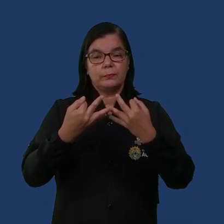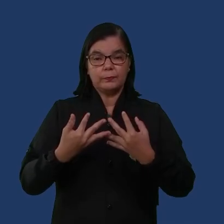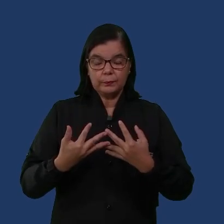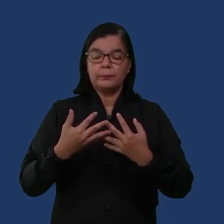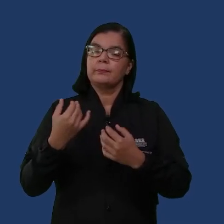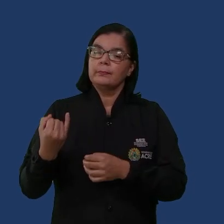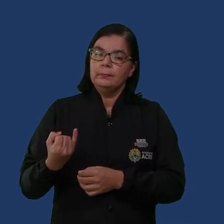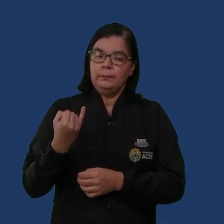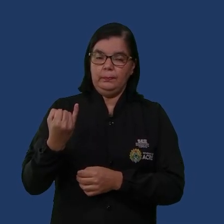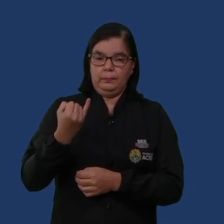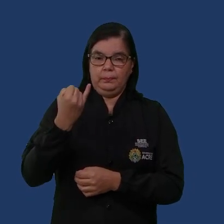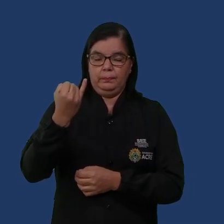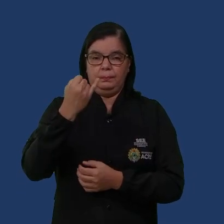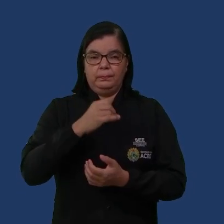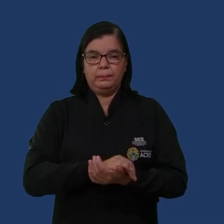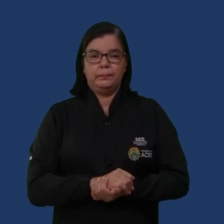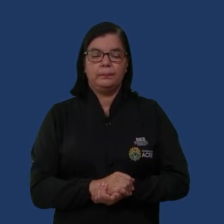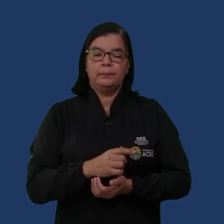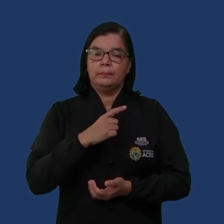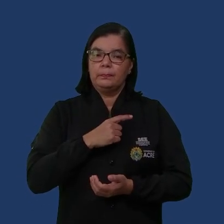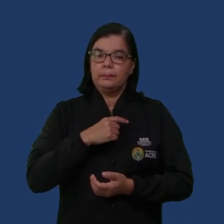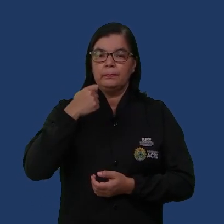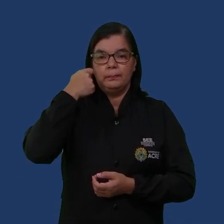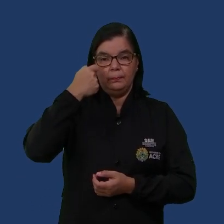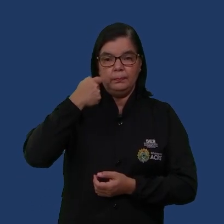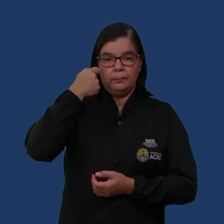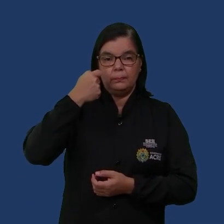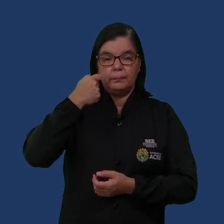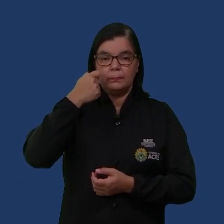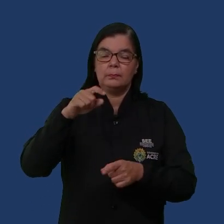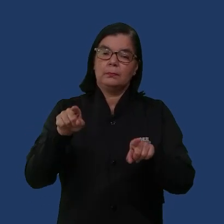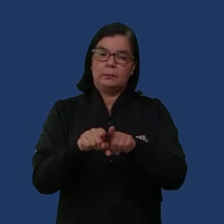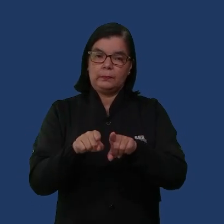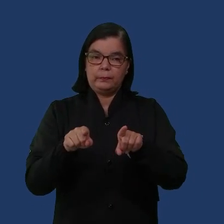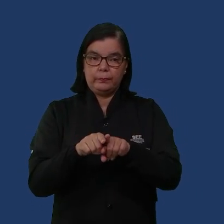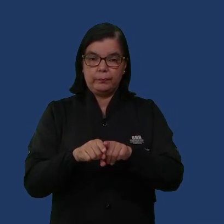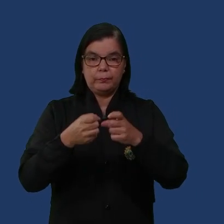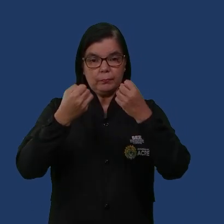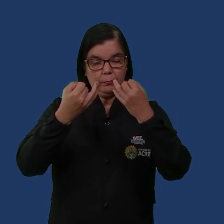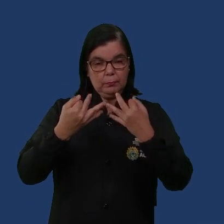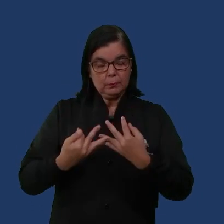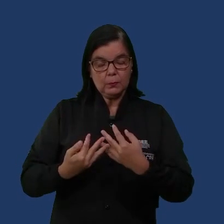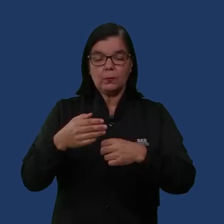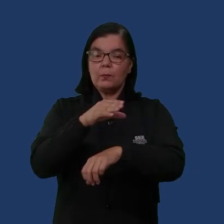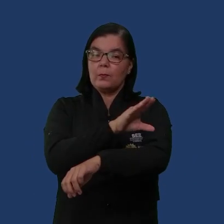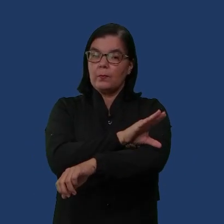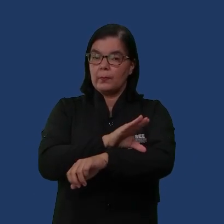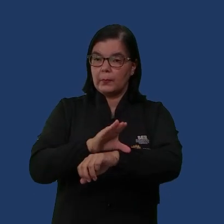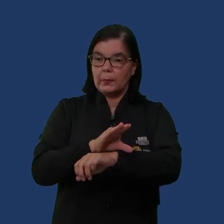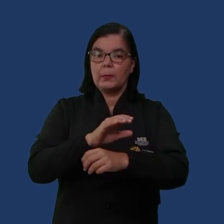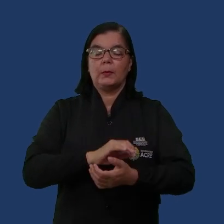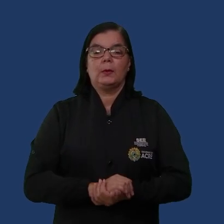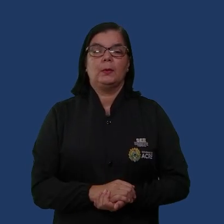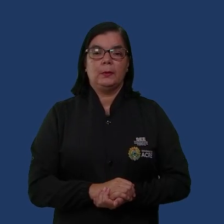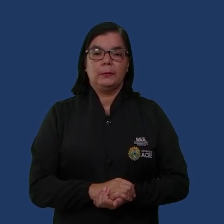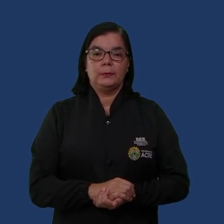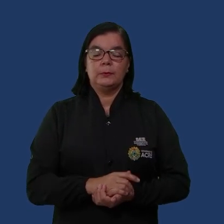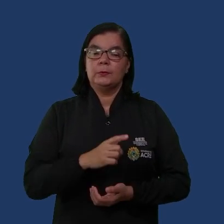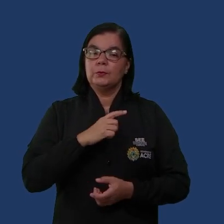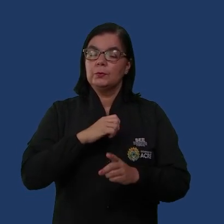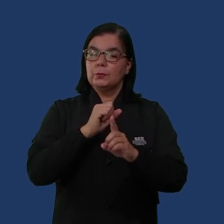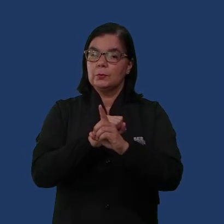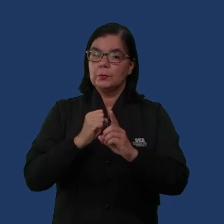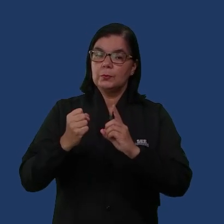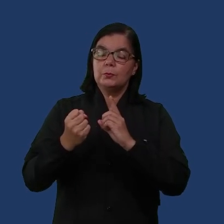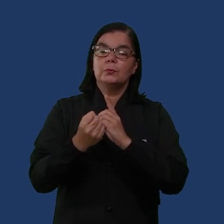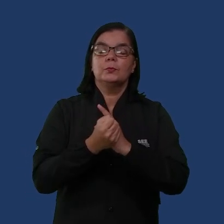muito importante para entender como os artistas usam a paródia para abordar questões culturais, questões